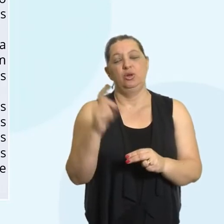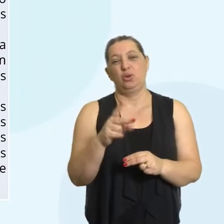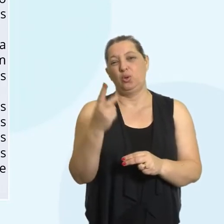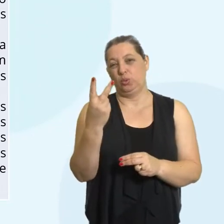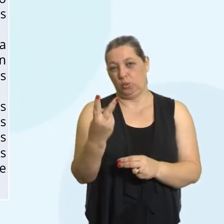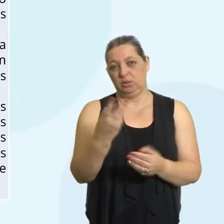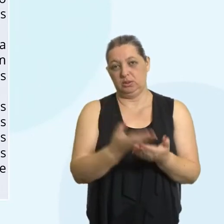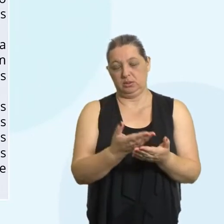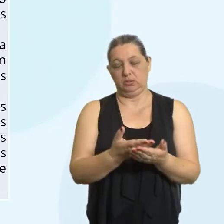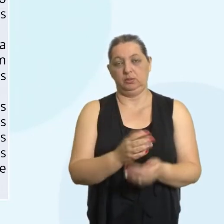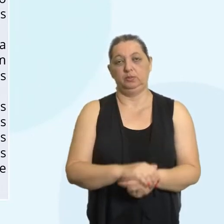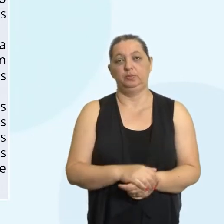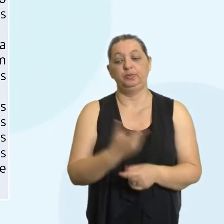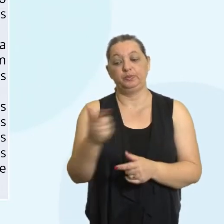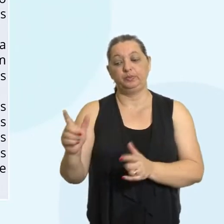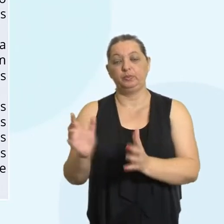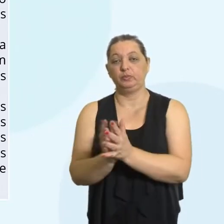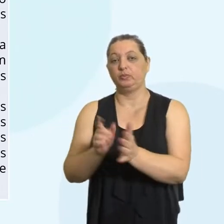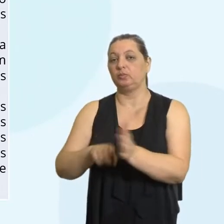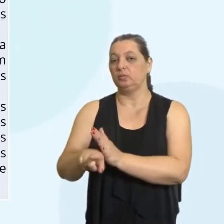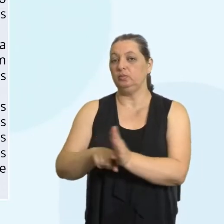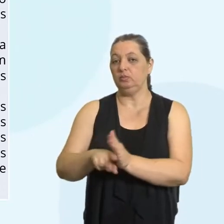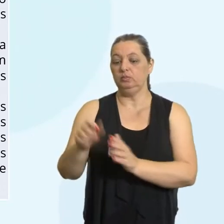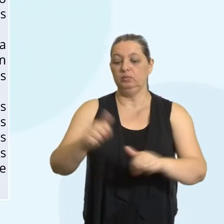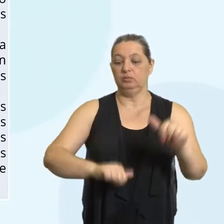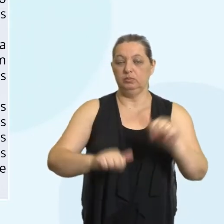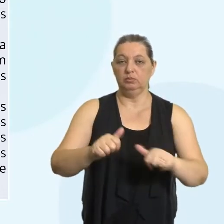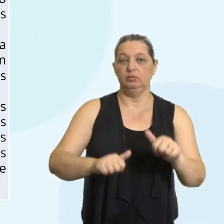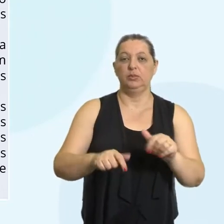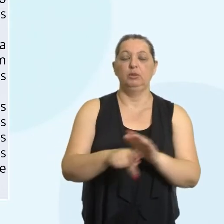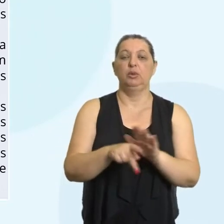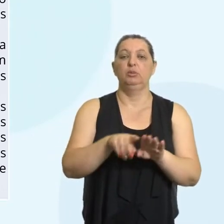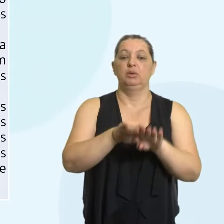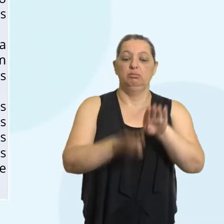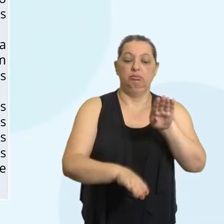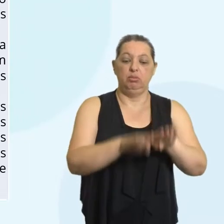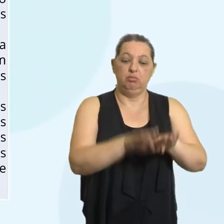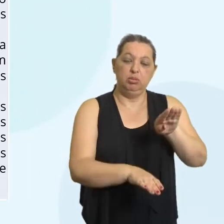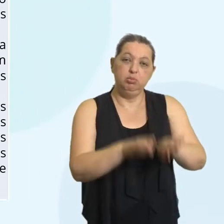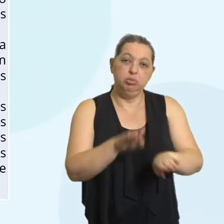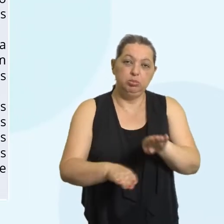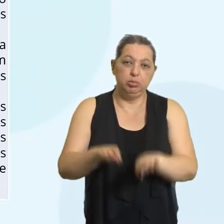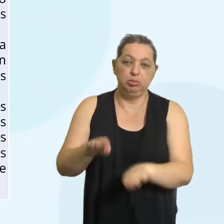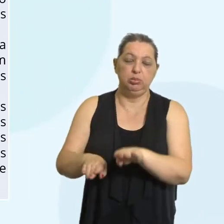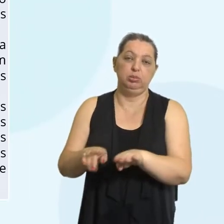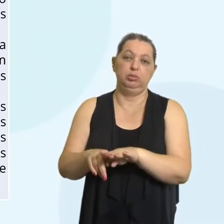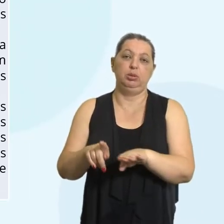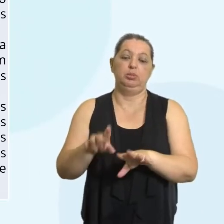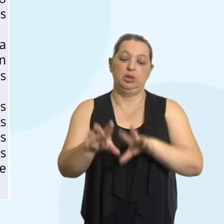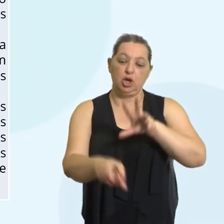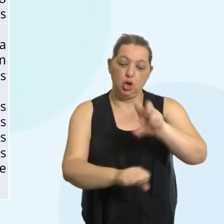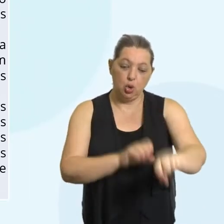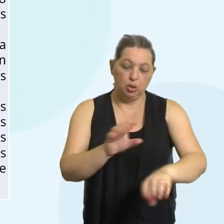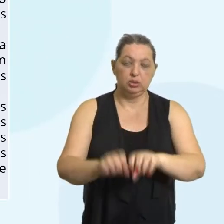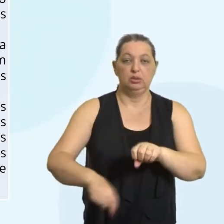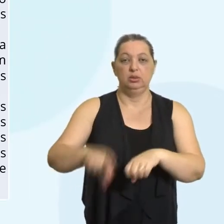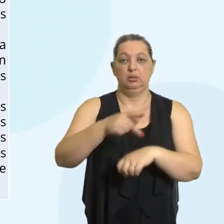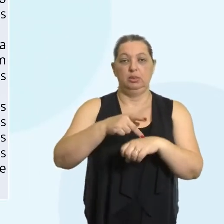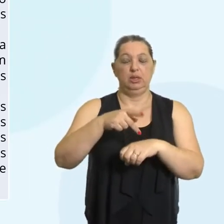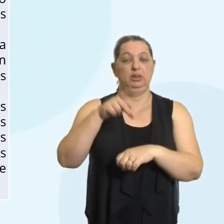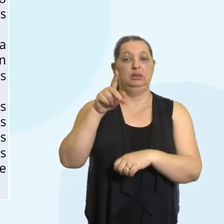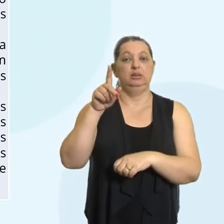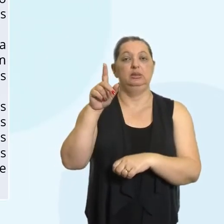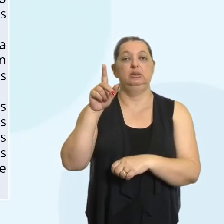outro grupo ele vai pesquisar e analisar as desigualdades geradas pela colonização dos países americanos como um todo